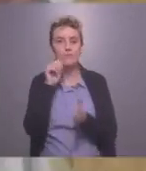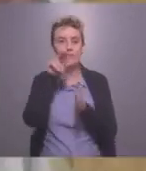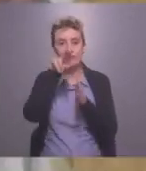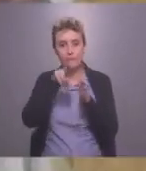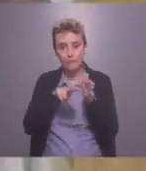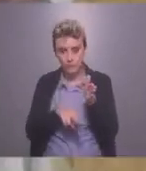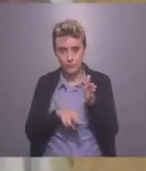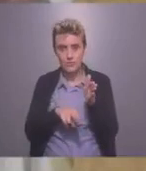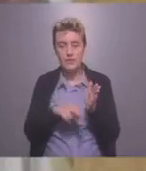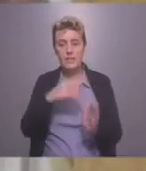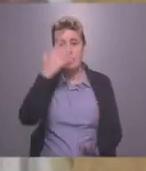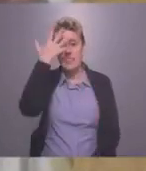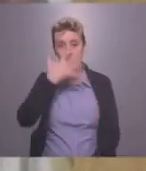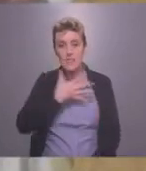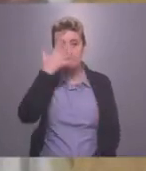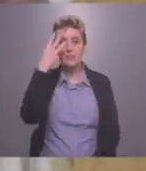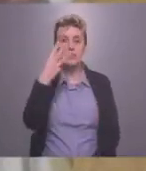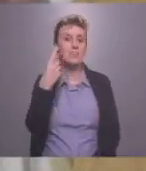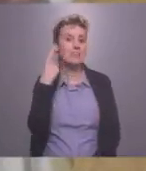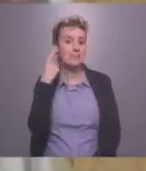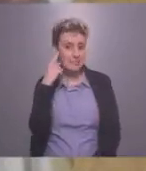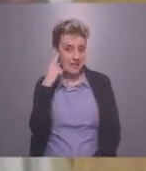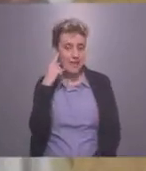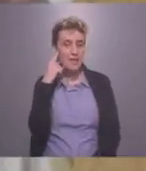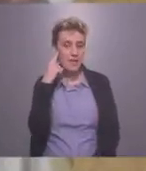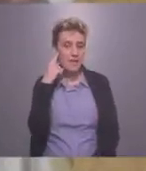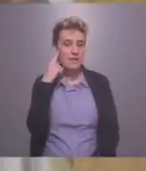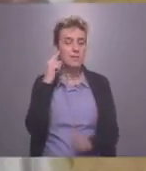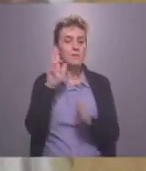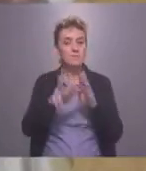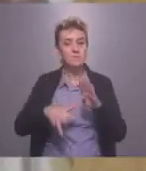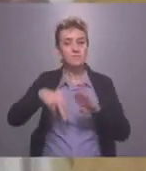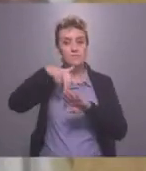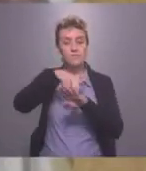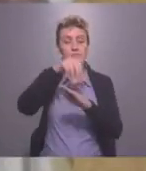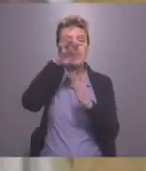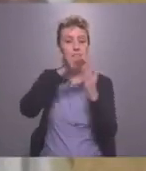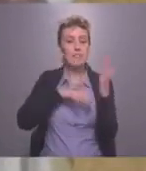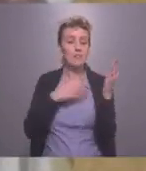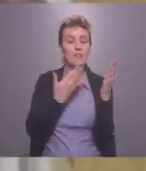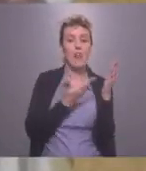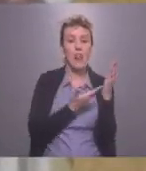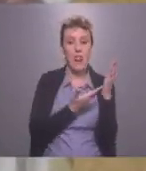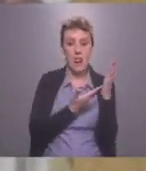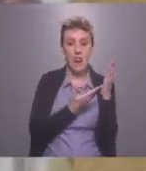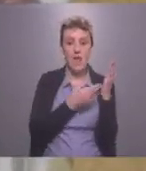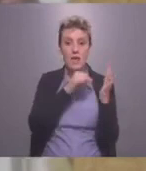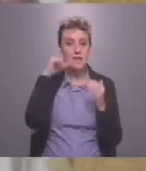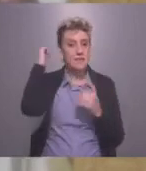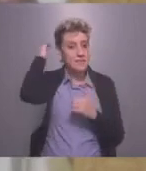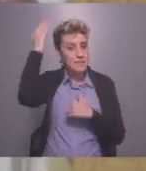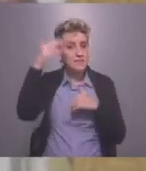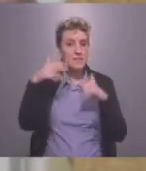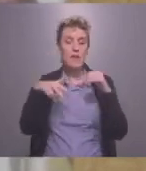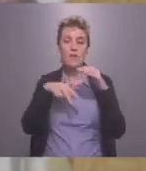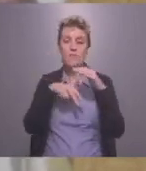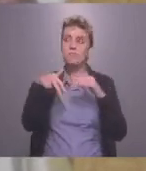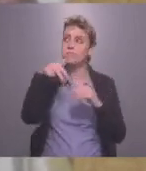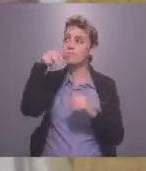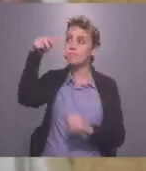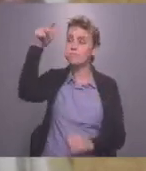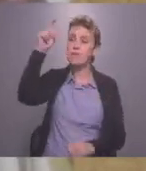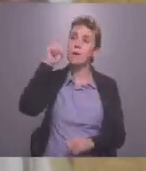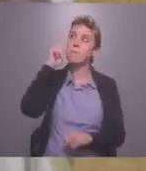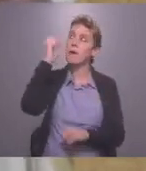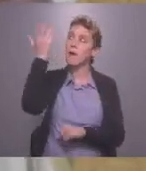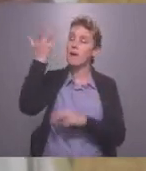sepultado, ressuscitou ao terceiro dia conforme as Escrituras e subiu aos céus, onde está sentado